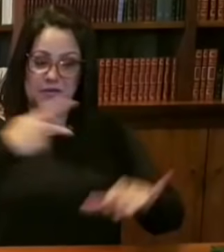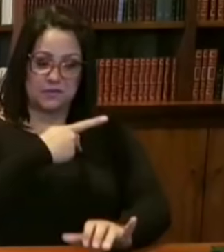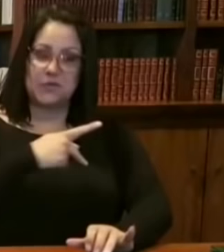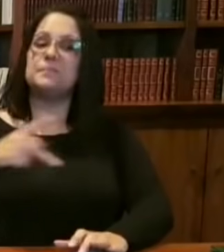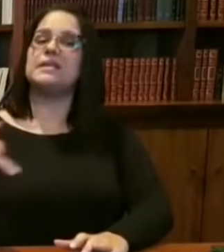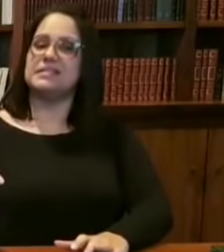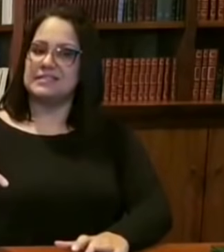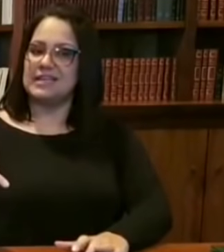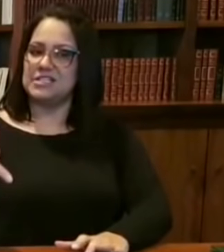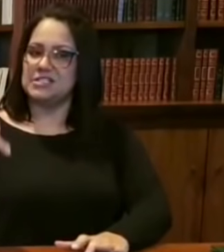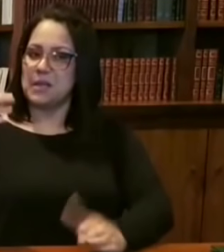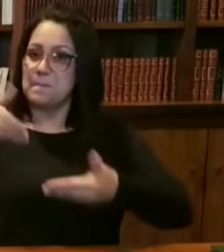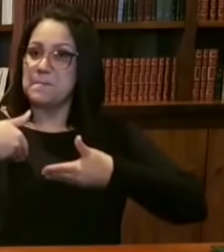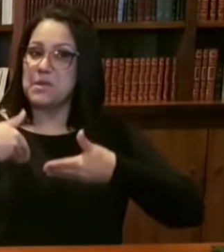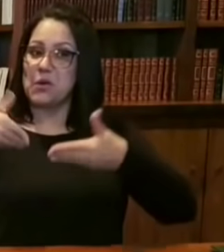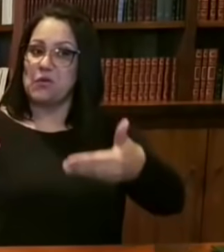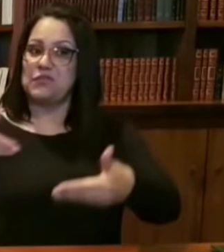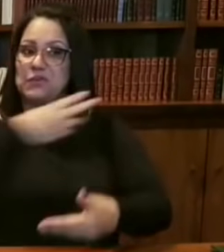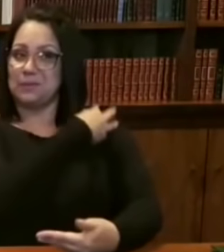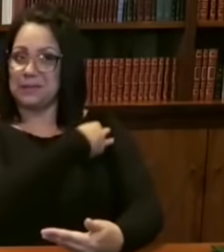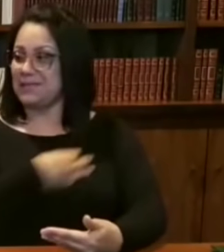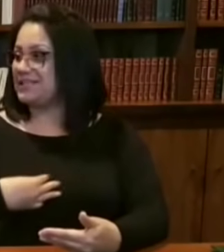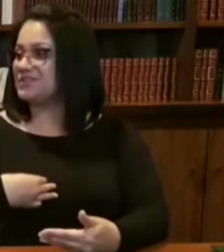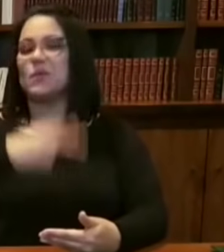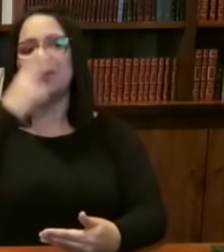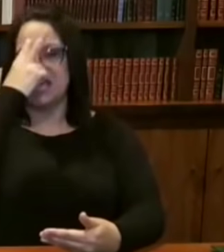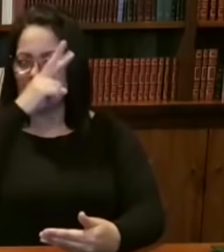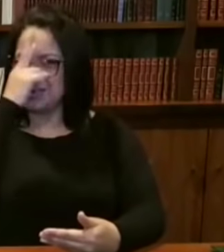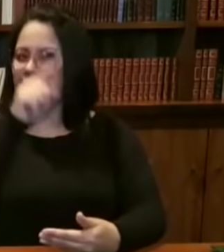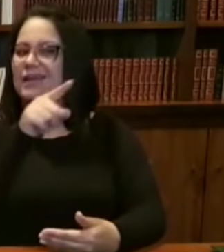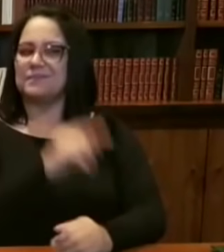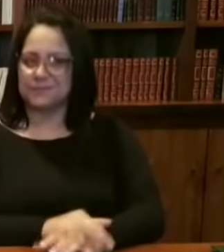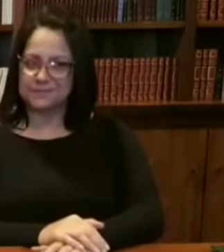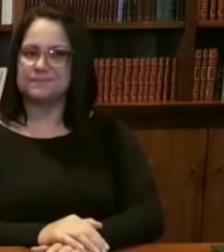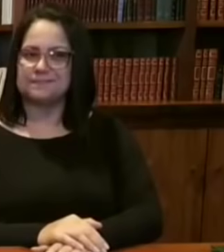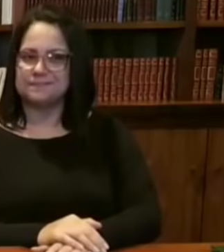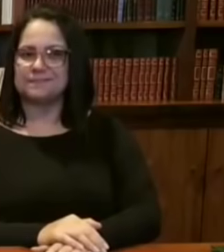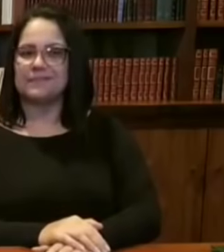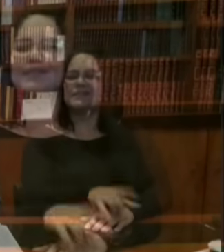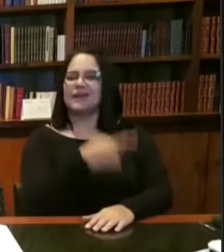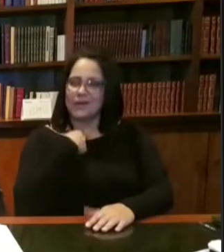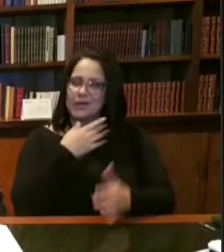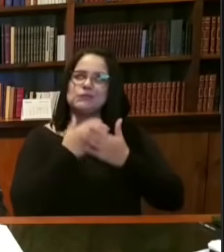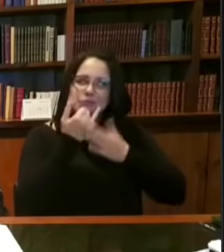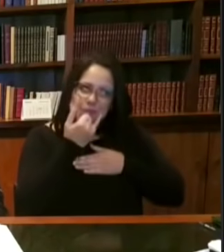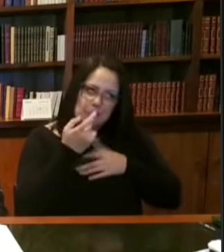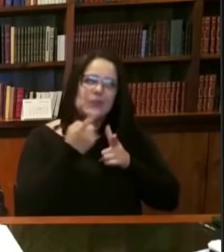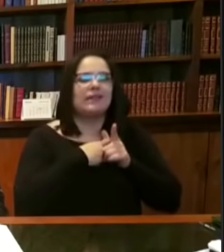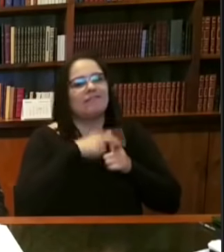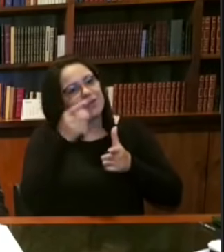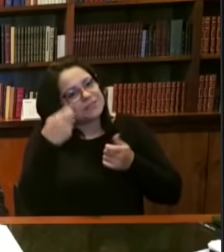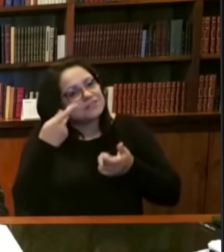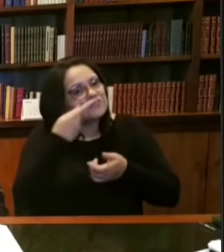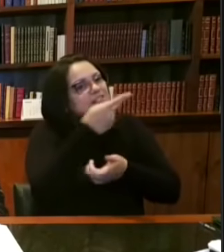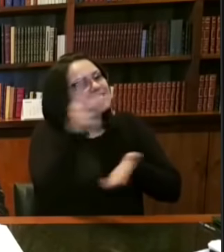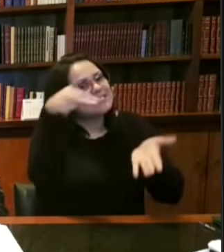presidente Bolsonaro tinha me convidado para ministro. Eu me lembro disso, né? E eu estou te devendo já uma visita aí para a gente